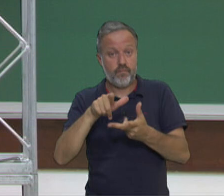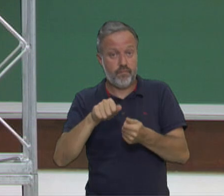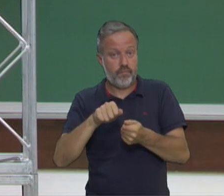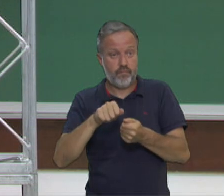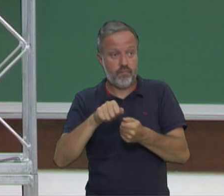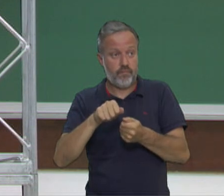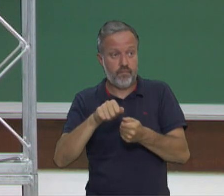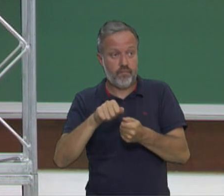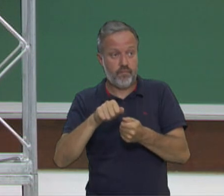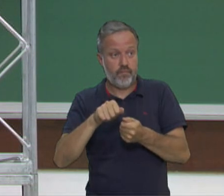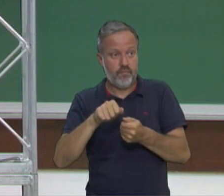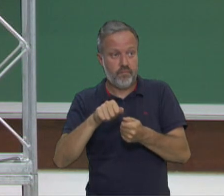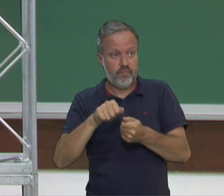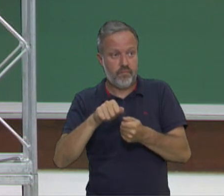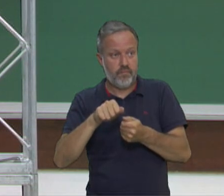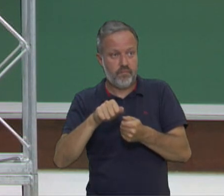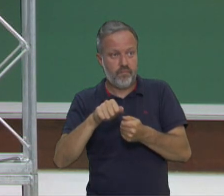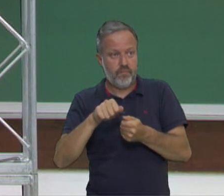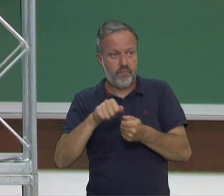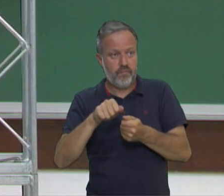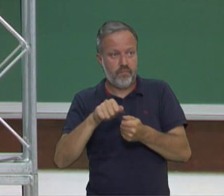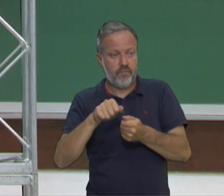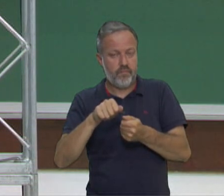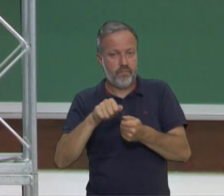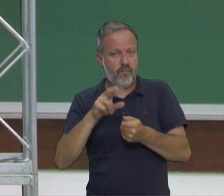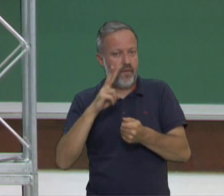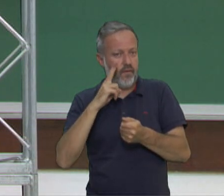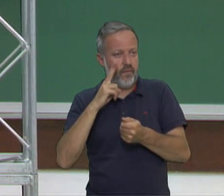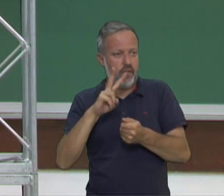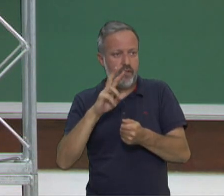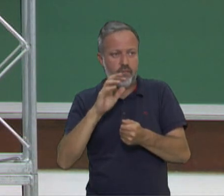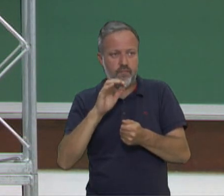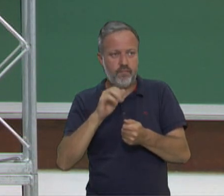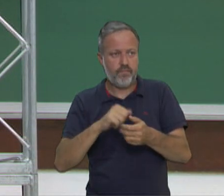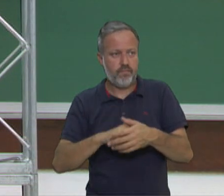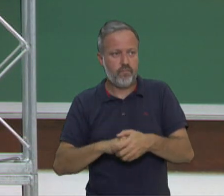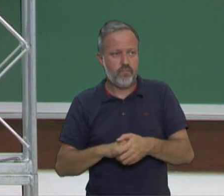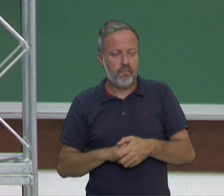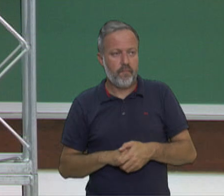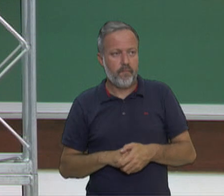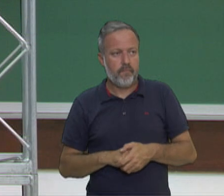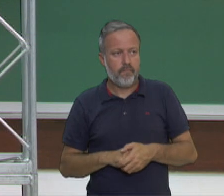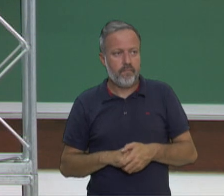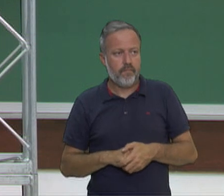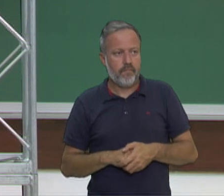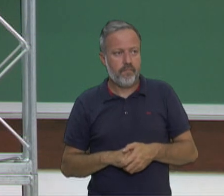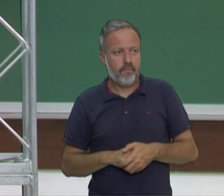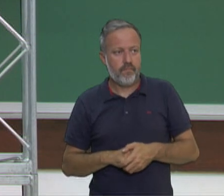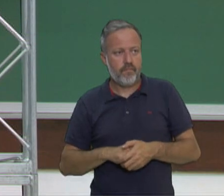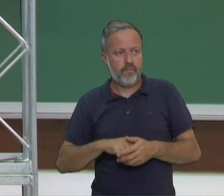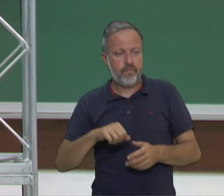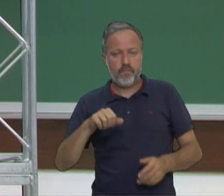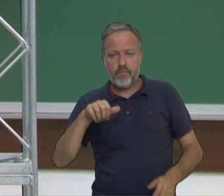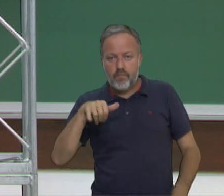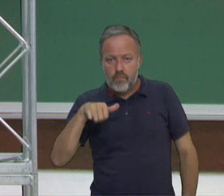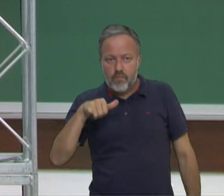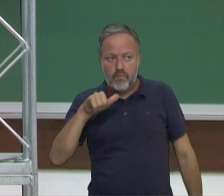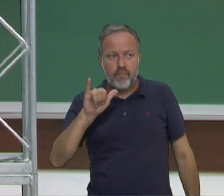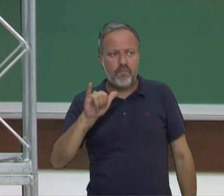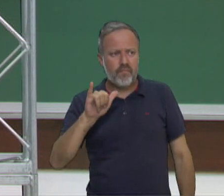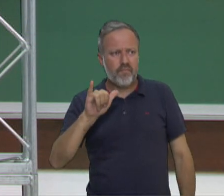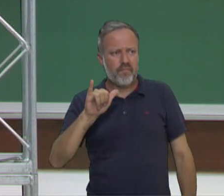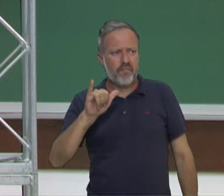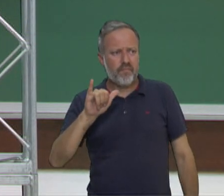varia conforme a língua falada. Nesse caso aqui, escolhi esse elemento de nome diferente, chamado itérbio. Aqui está